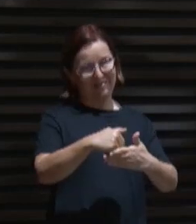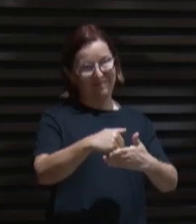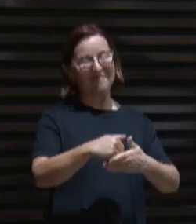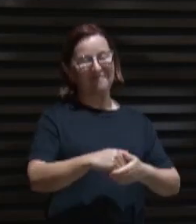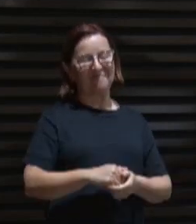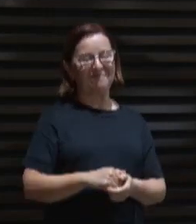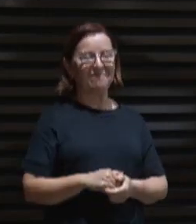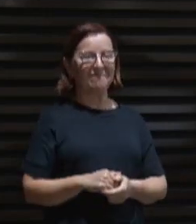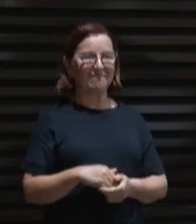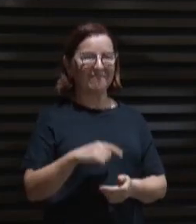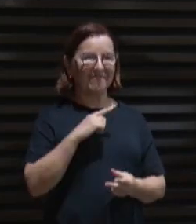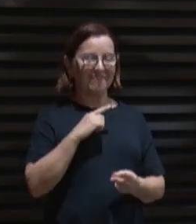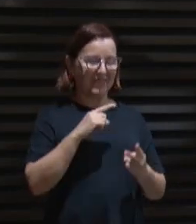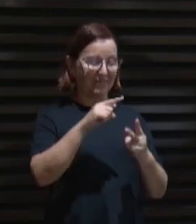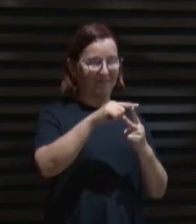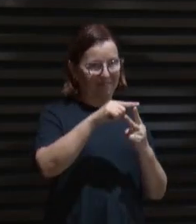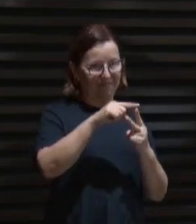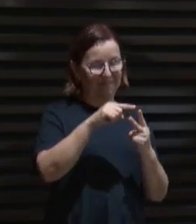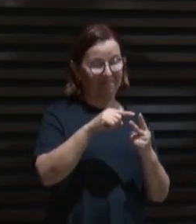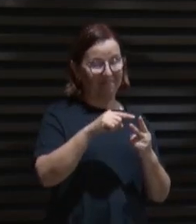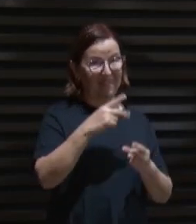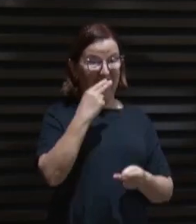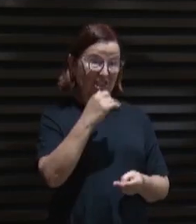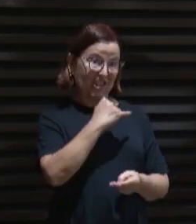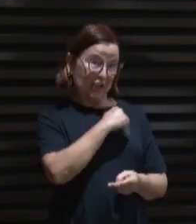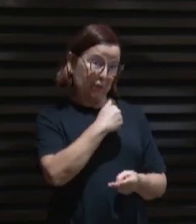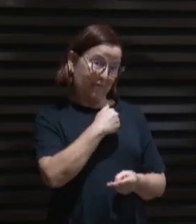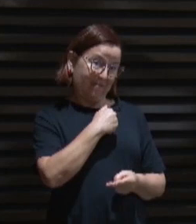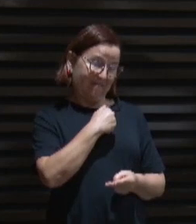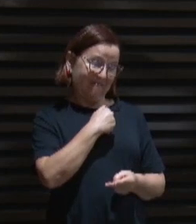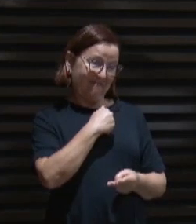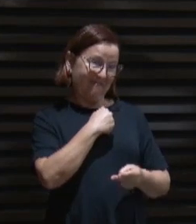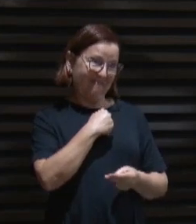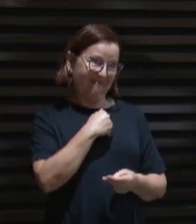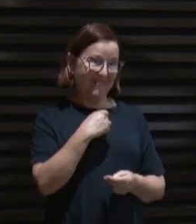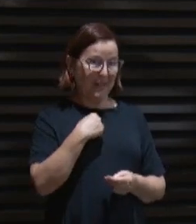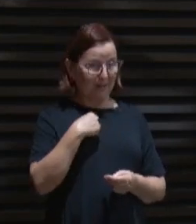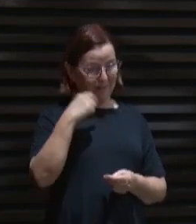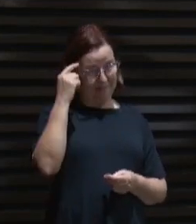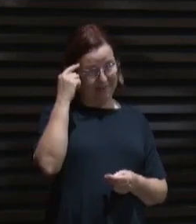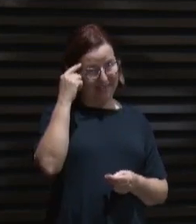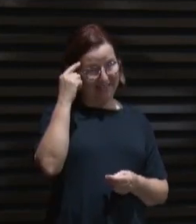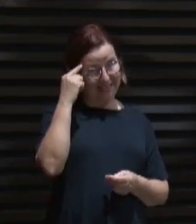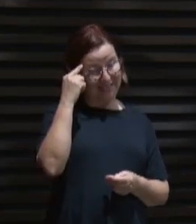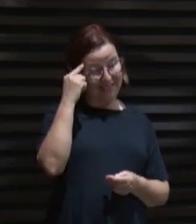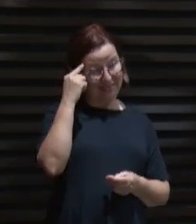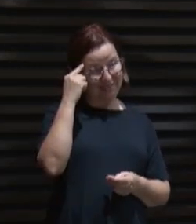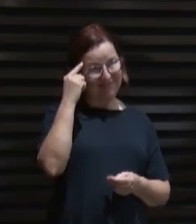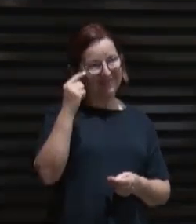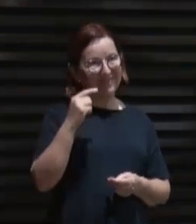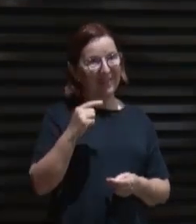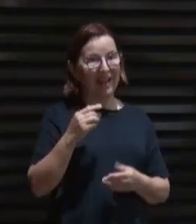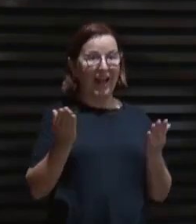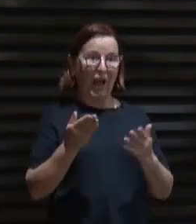2 hipóteses. A primeira é de que fosse João, e que eu estou muito propenso a achar que não